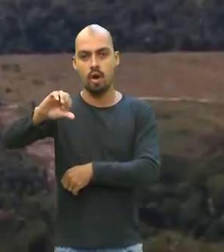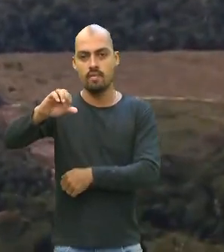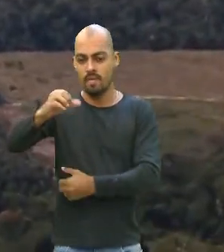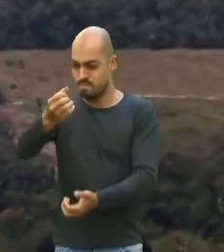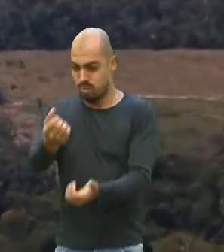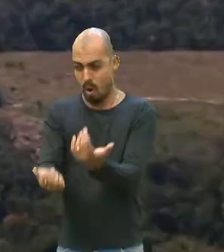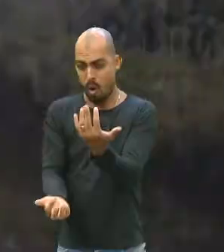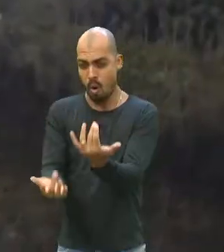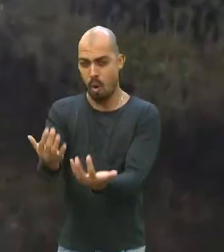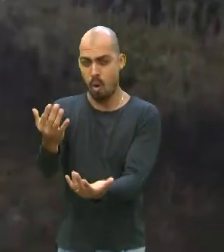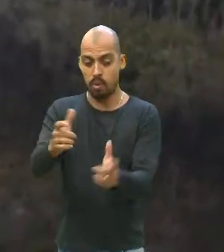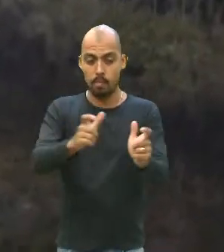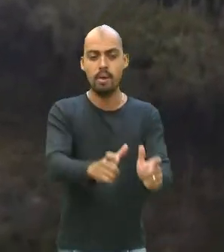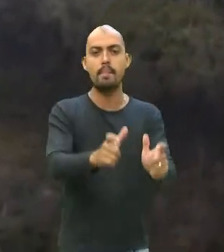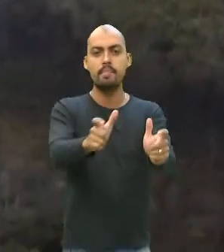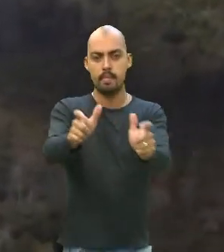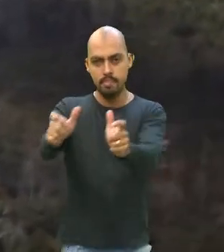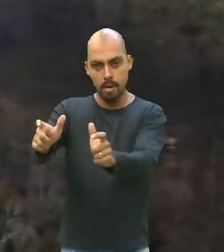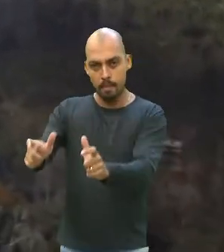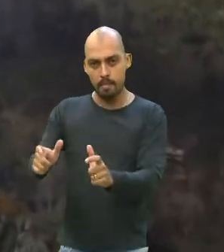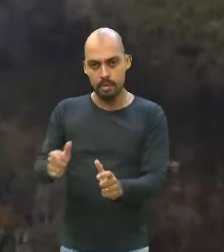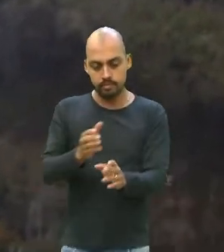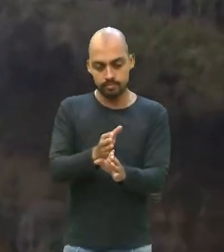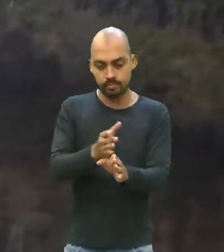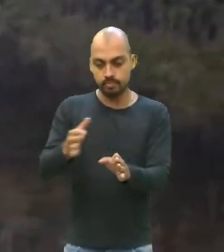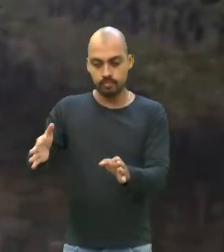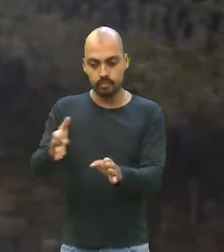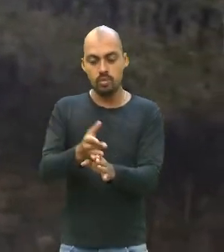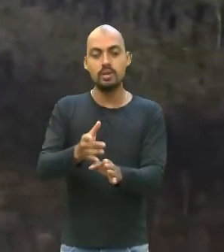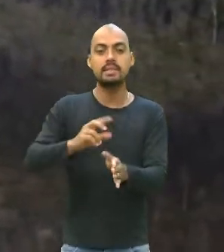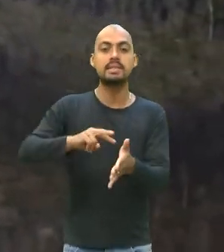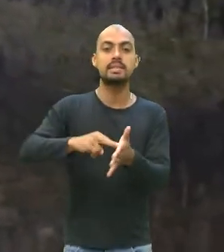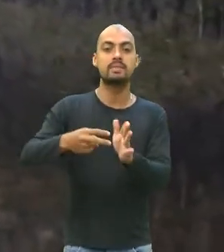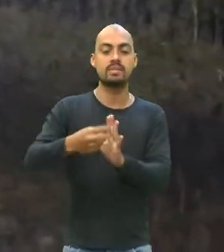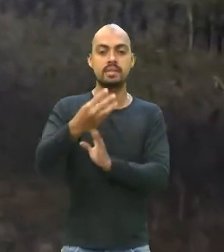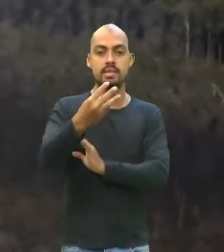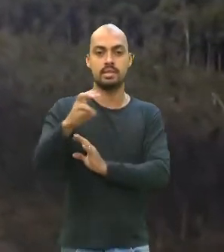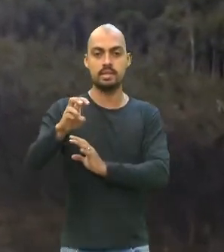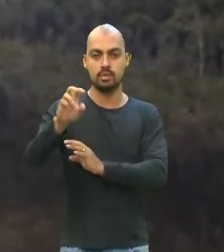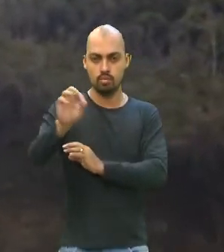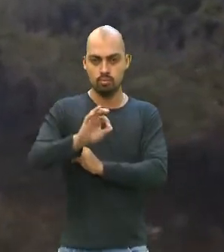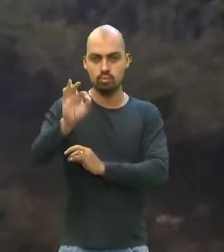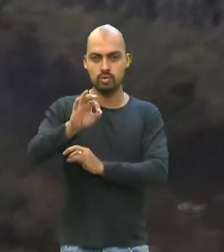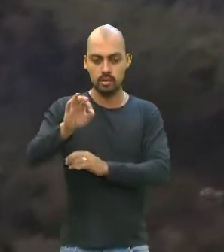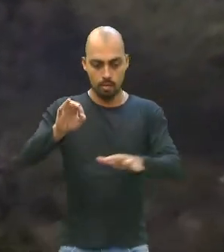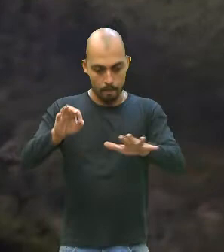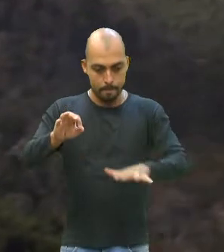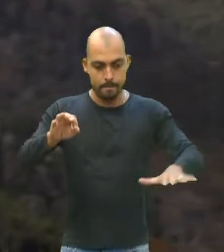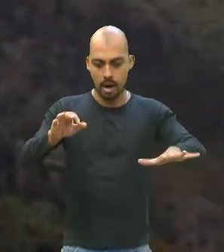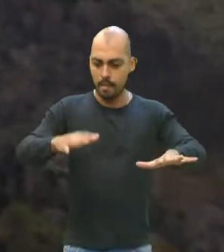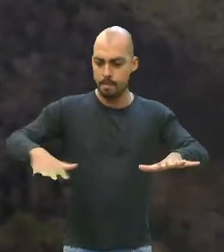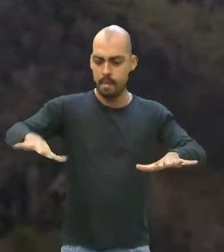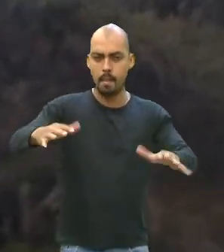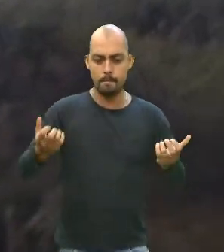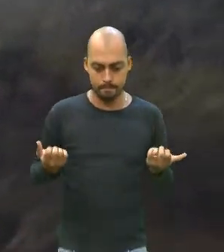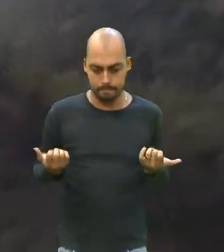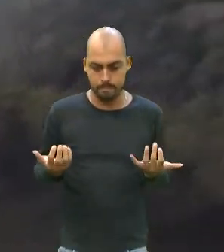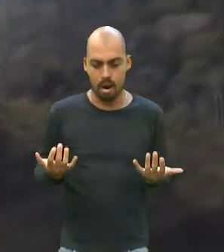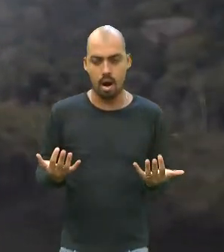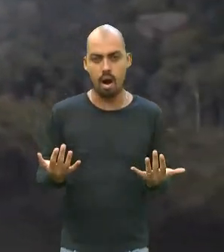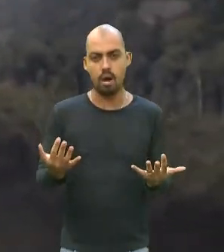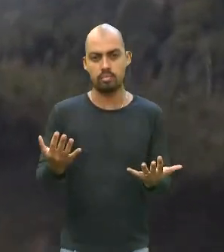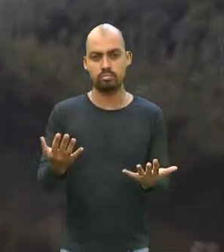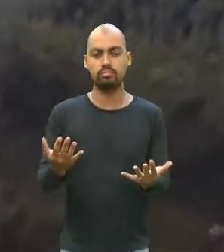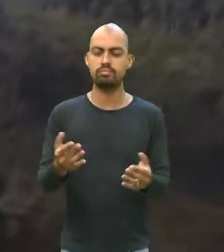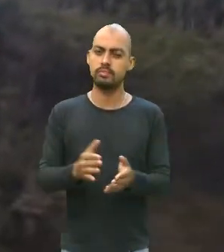53.359 focos de incêndio neste período, o que equivale a 35% de todas as queimadas no bioma.